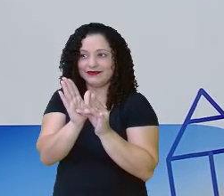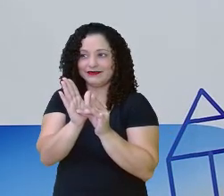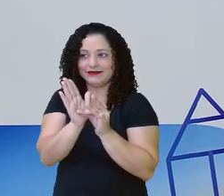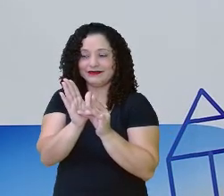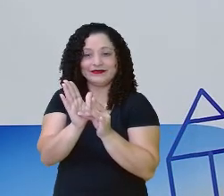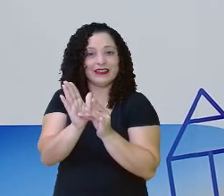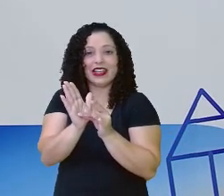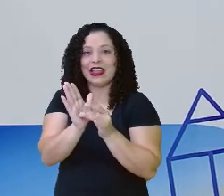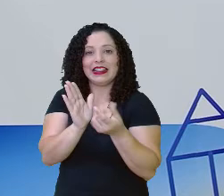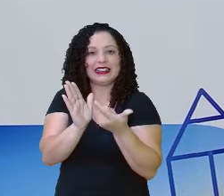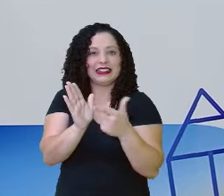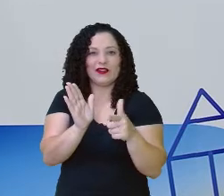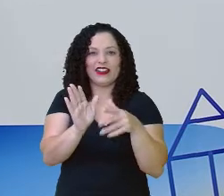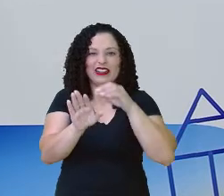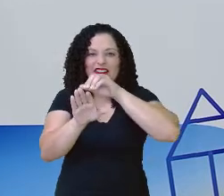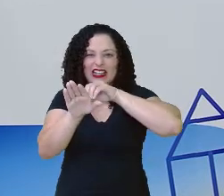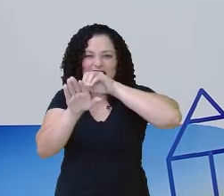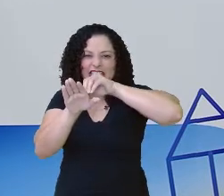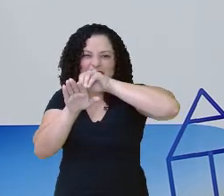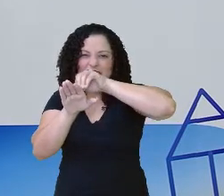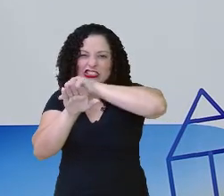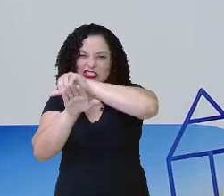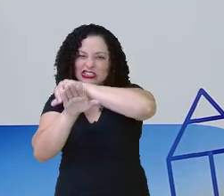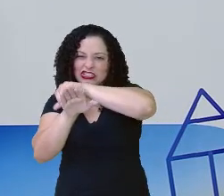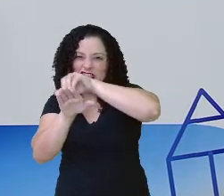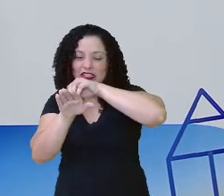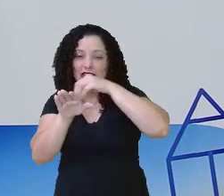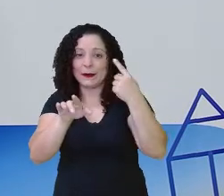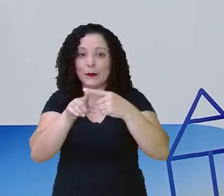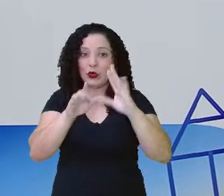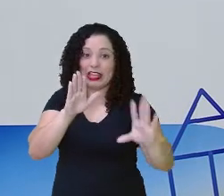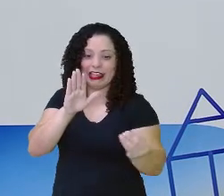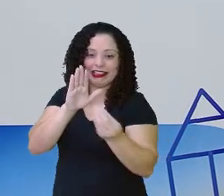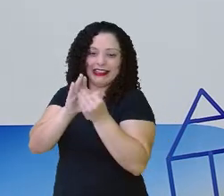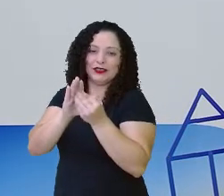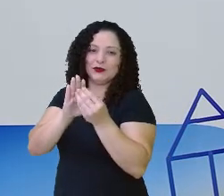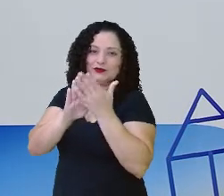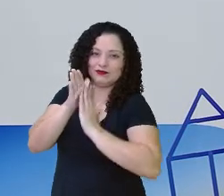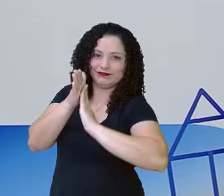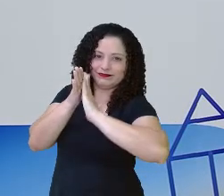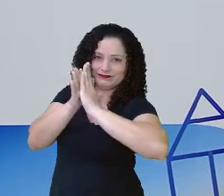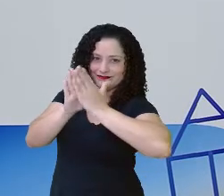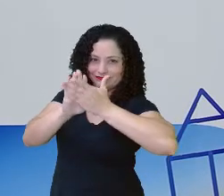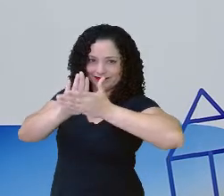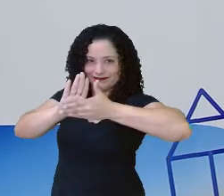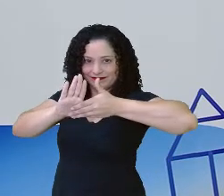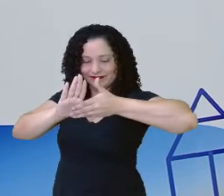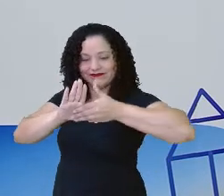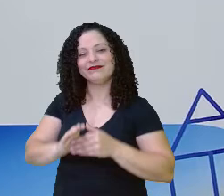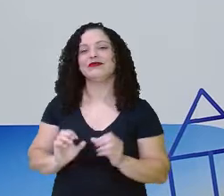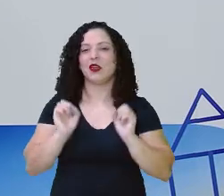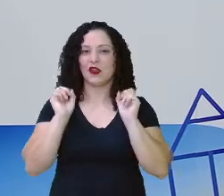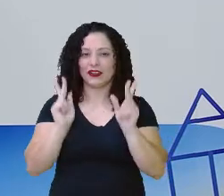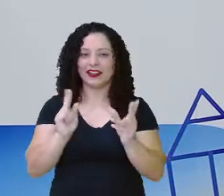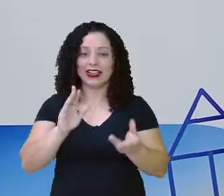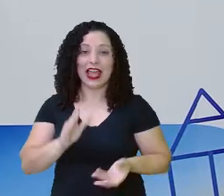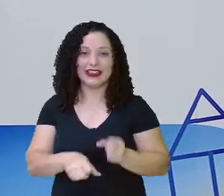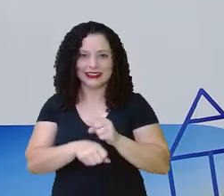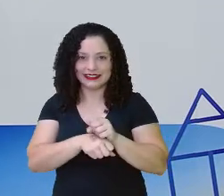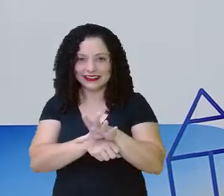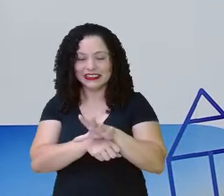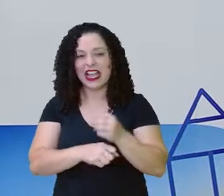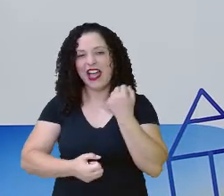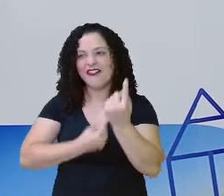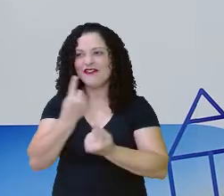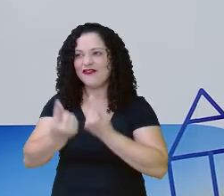risco de ficar descascando a tinta, porque a tinta vai estar por dentro da garrafa. Massa? Então segue aí a dica, porque às vezes a gente pinta assim por